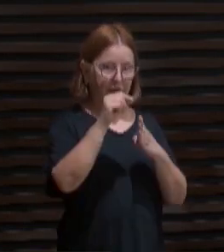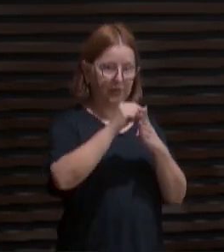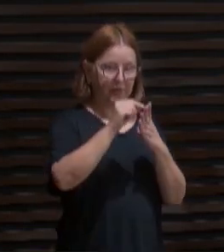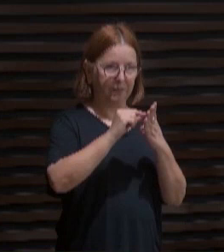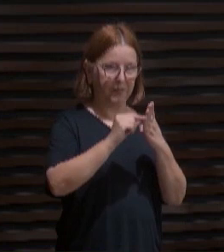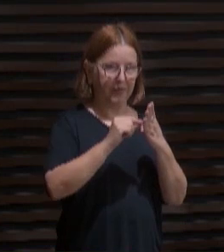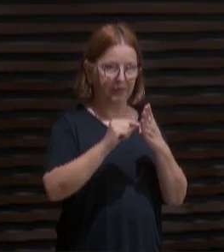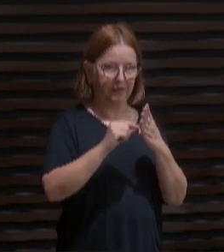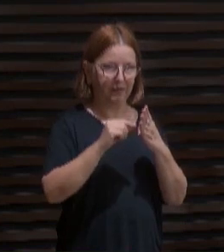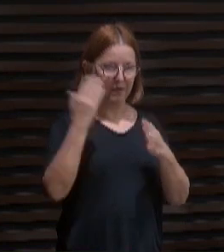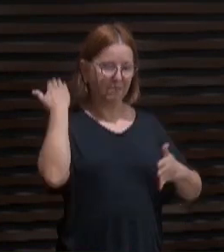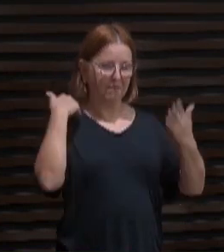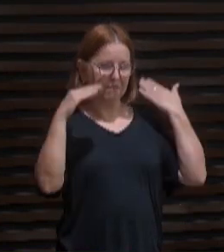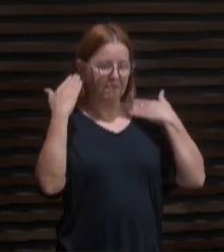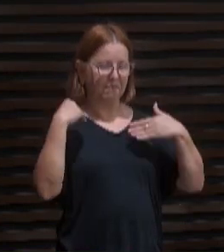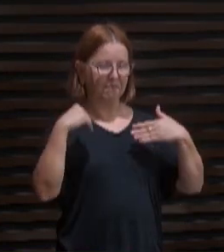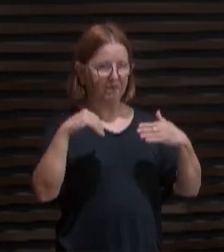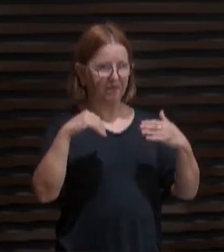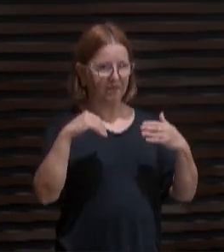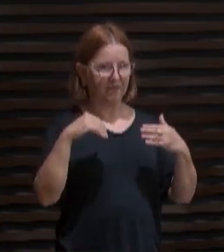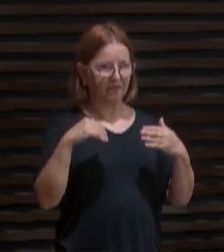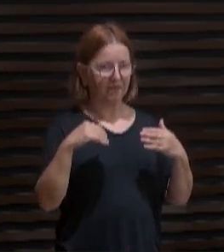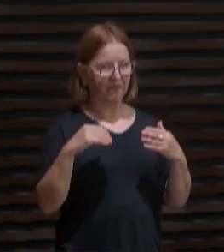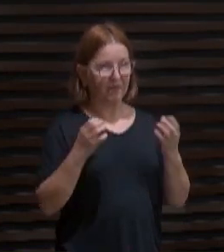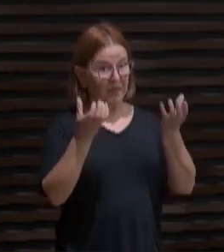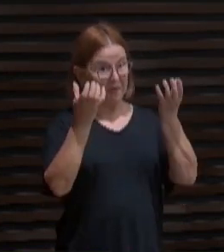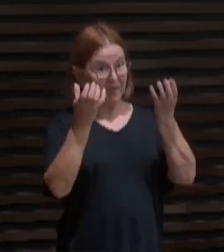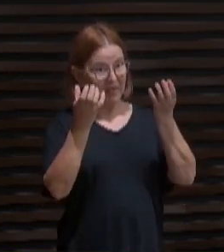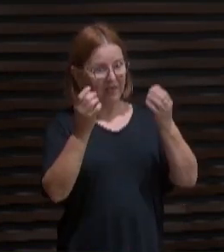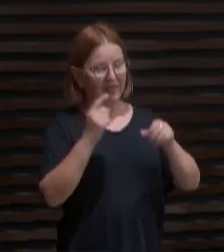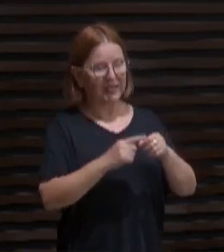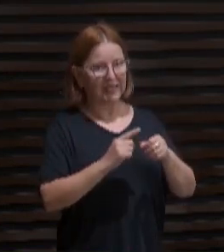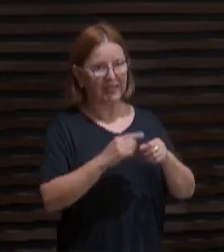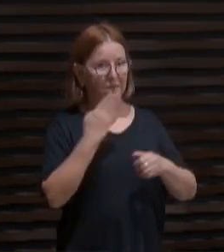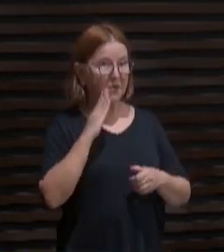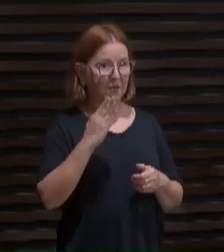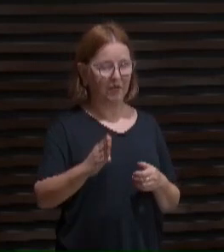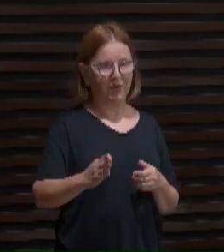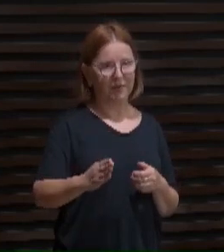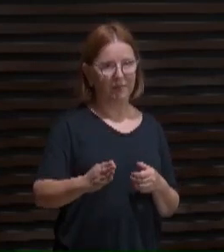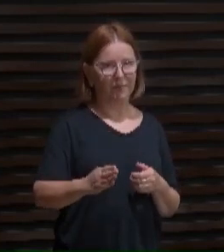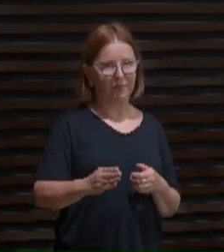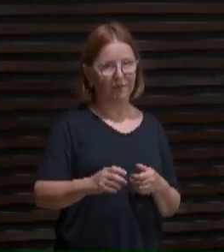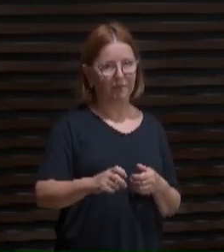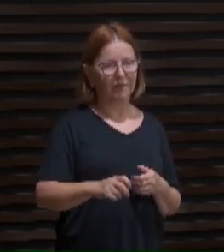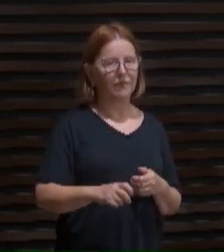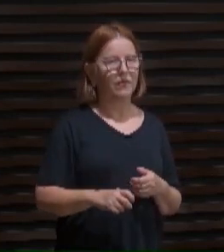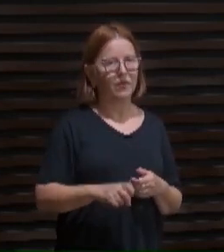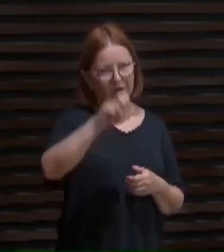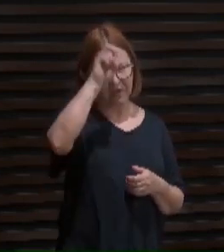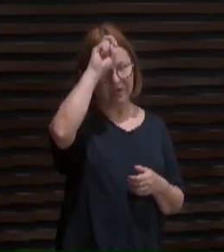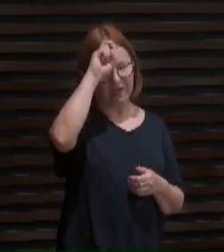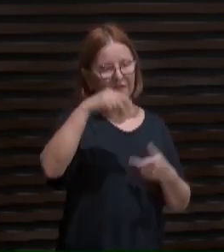o palácio real da cidade da Babilônia, falou o rei e disse: não é esta